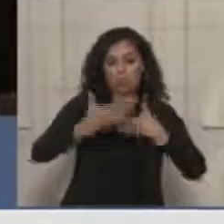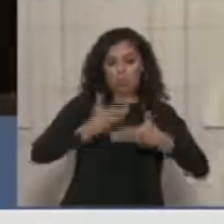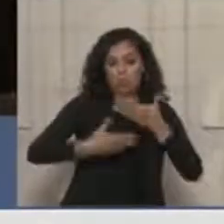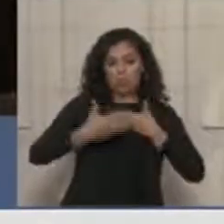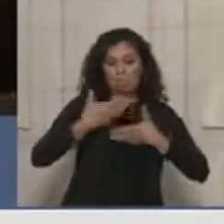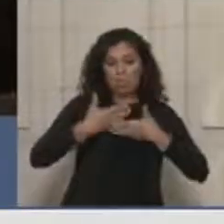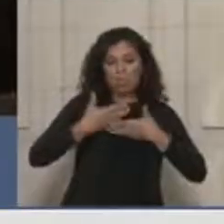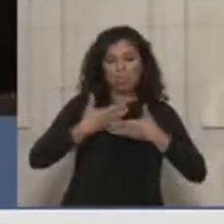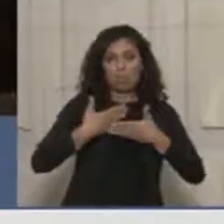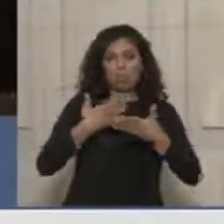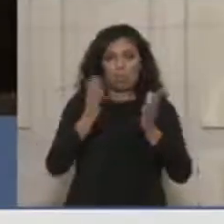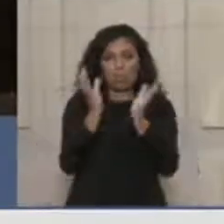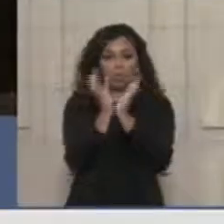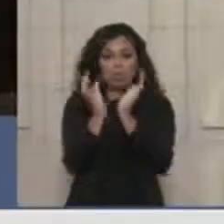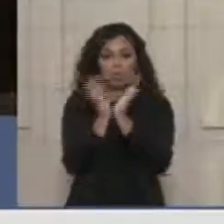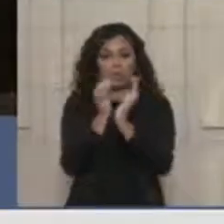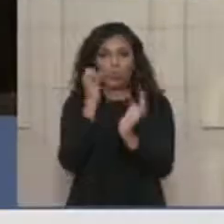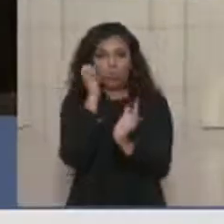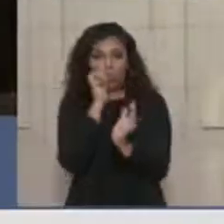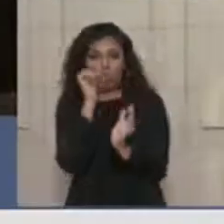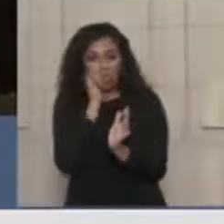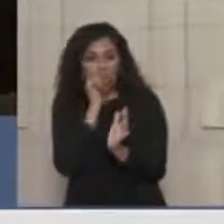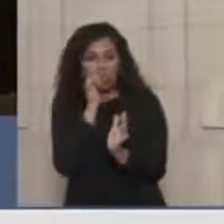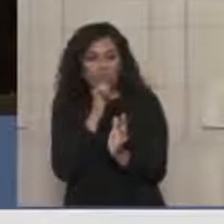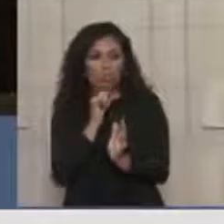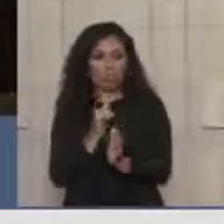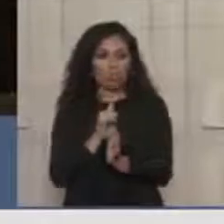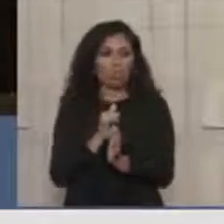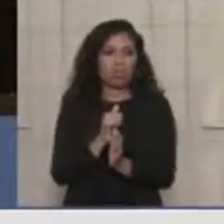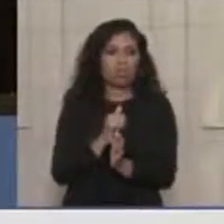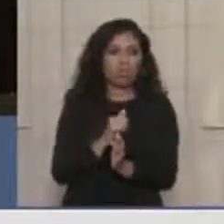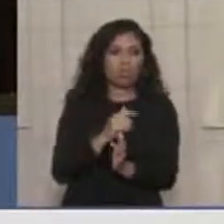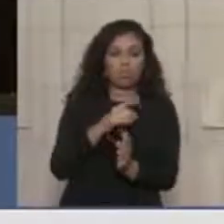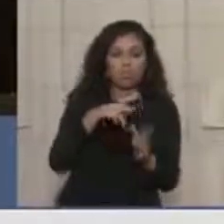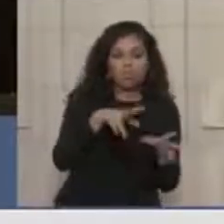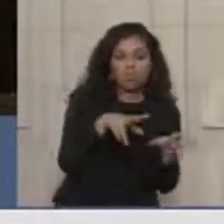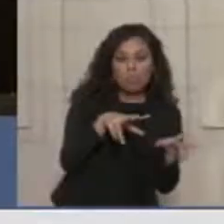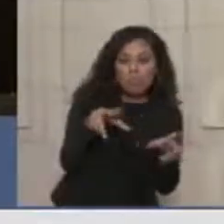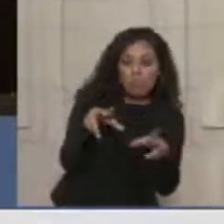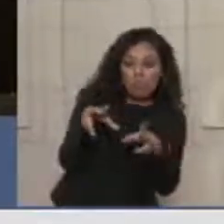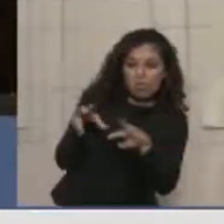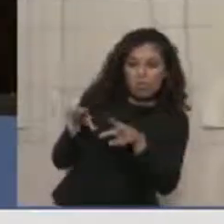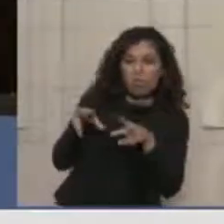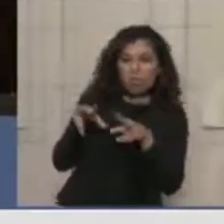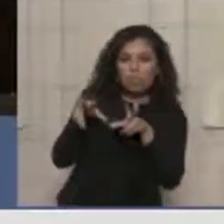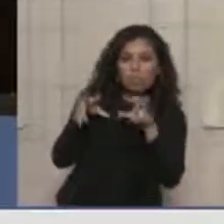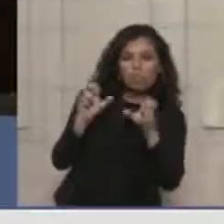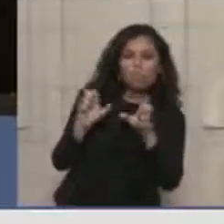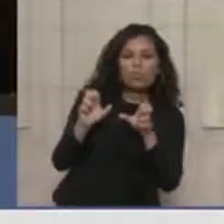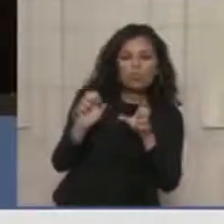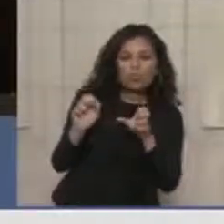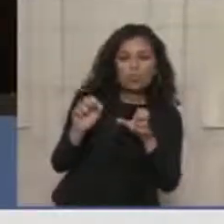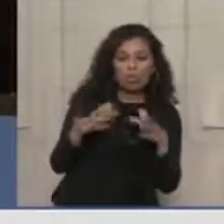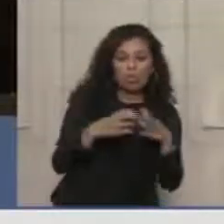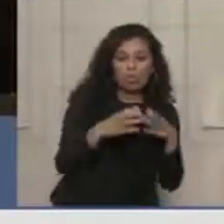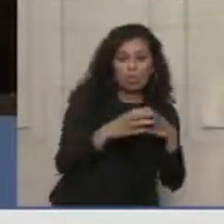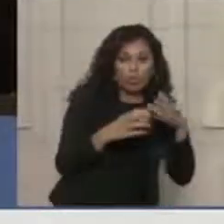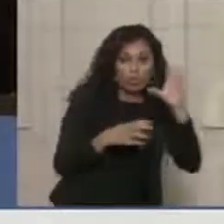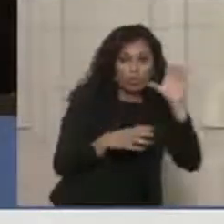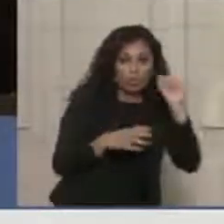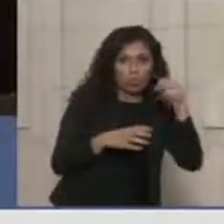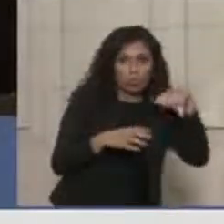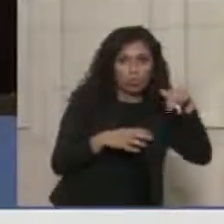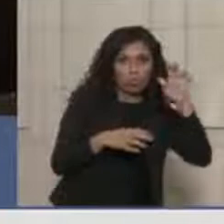Isso faz parte desse desleixo da esquerda que quer nos impor, dentro dessa guerra